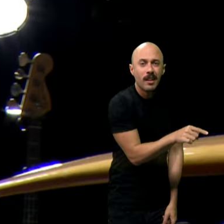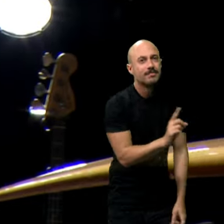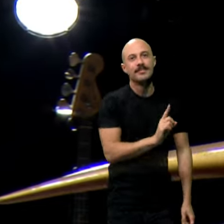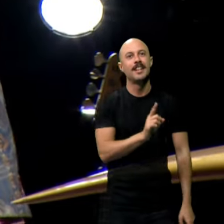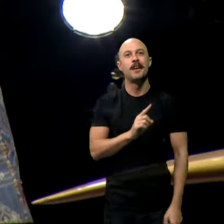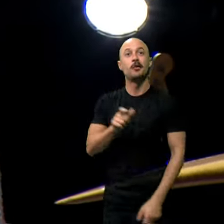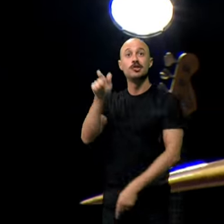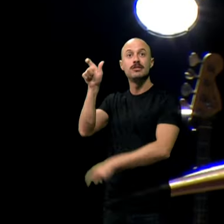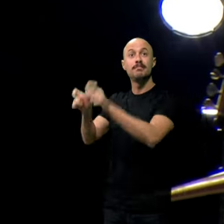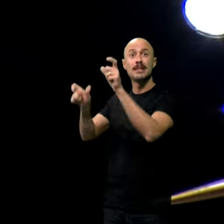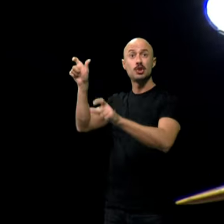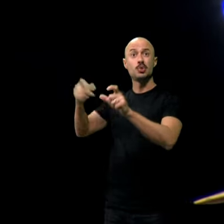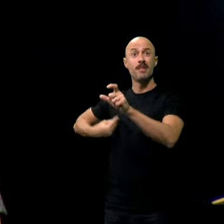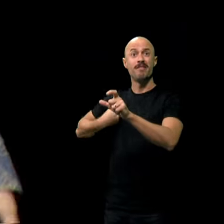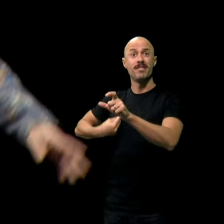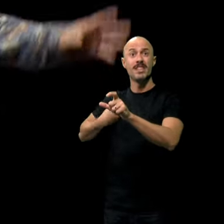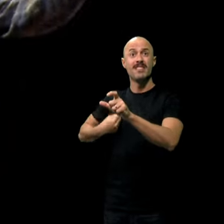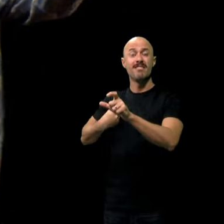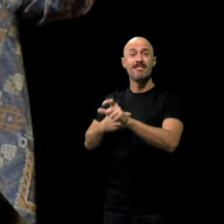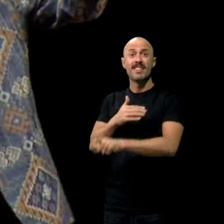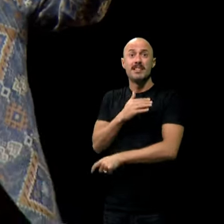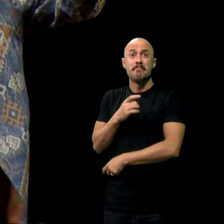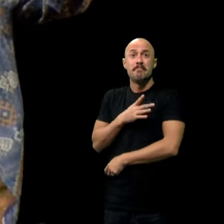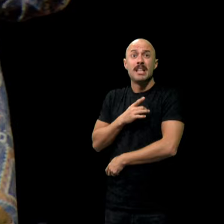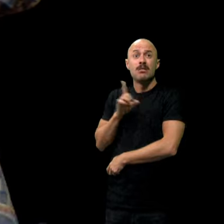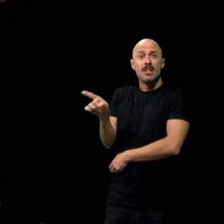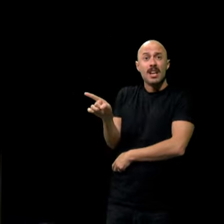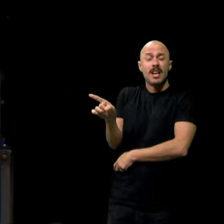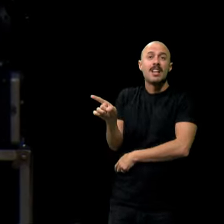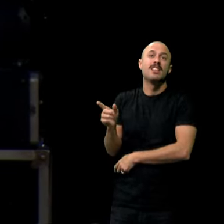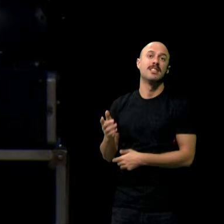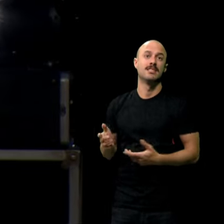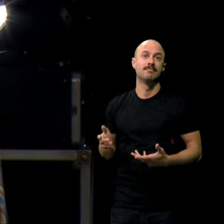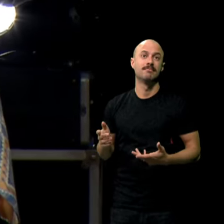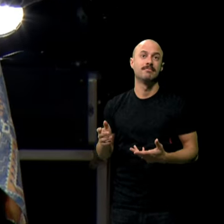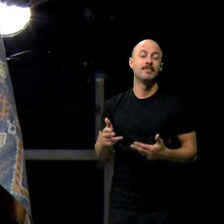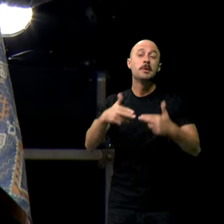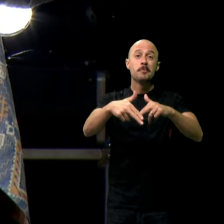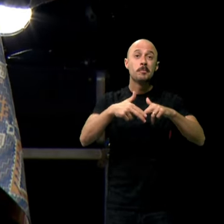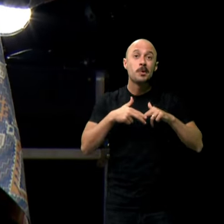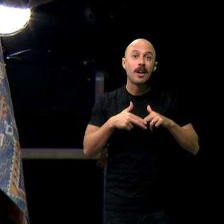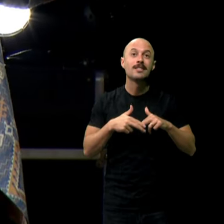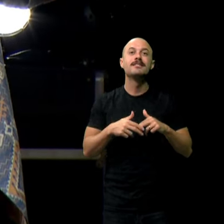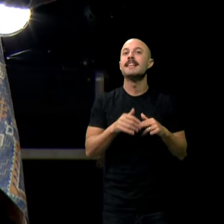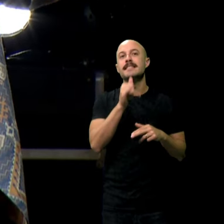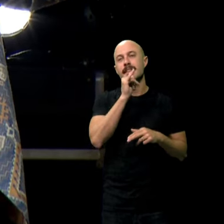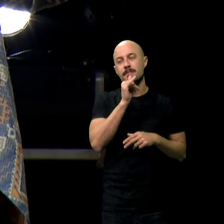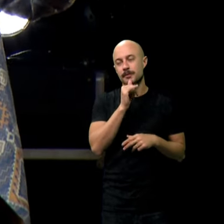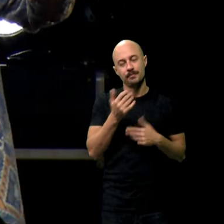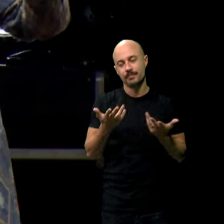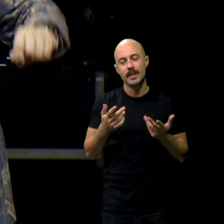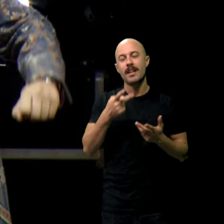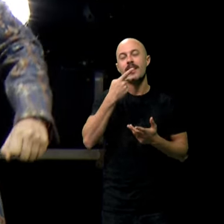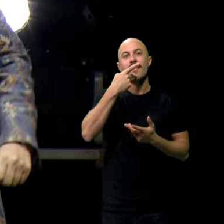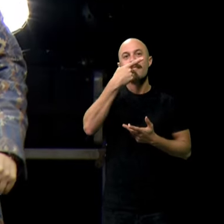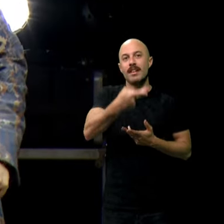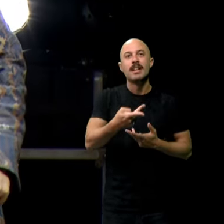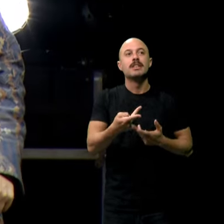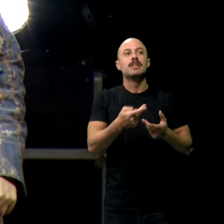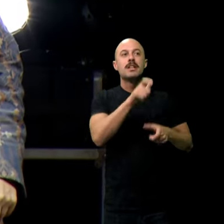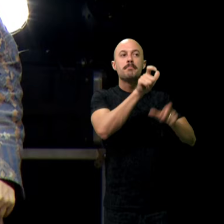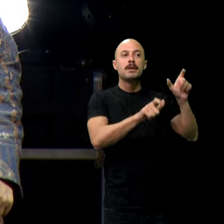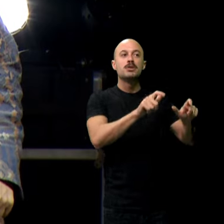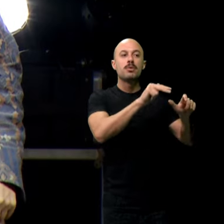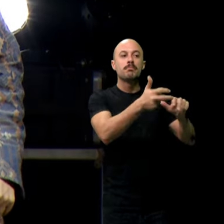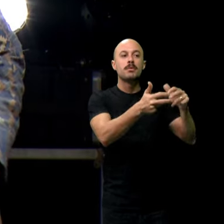Porque sempre chegava a roupa dos defuntos. Está entendendo? Mas Deus